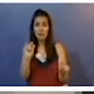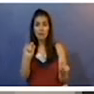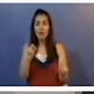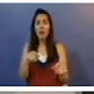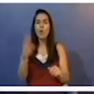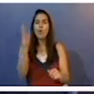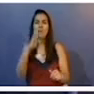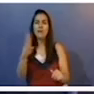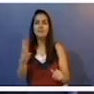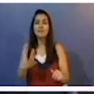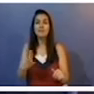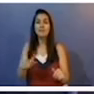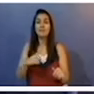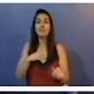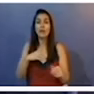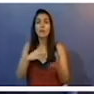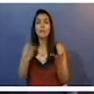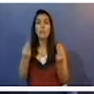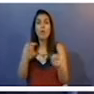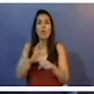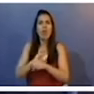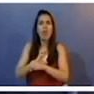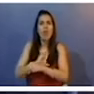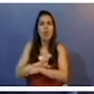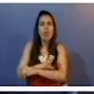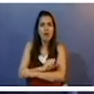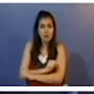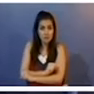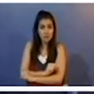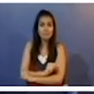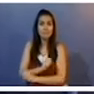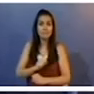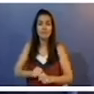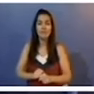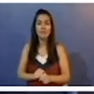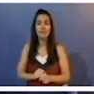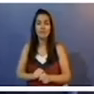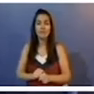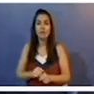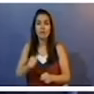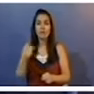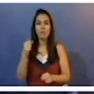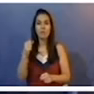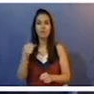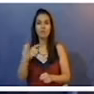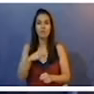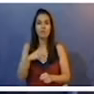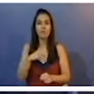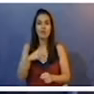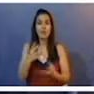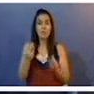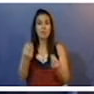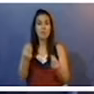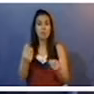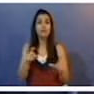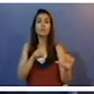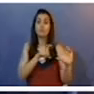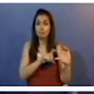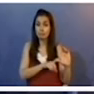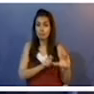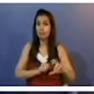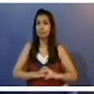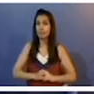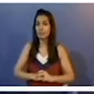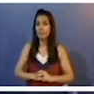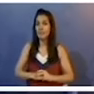Brasil tem com a corrosão é de 4% do produto interno brasileiro, que é o PIB. Para se ter uma